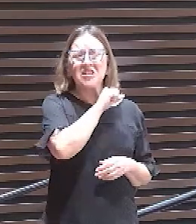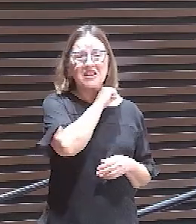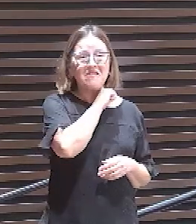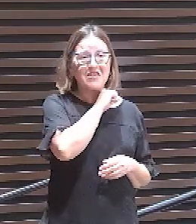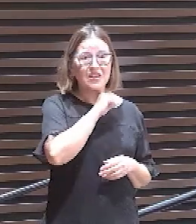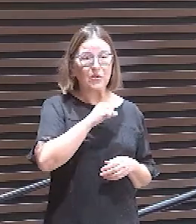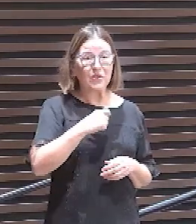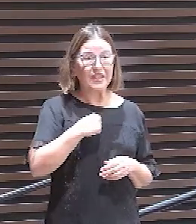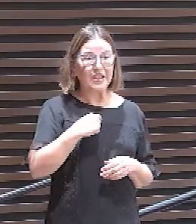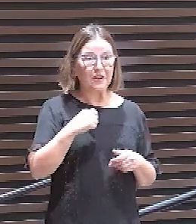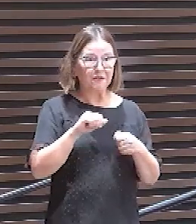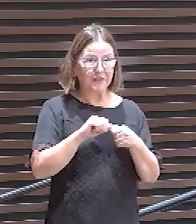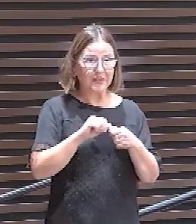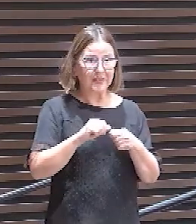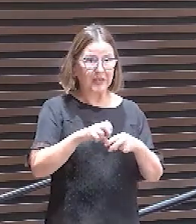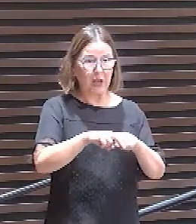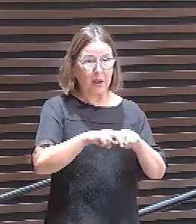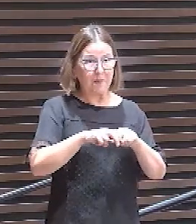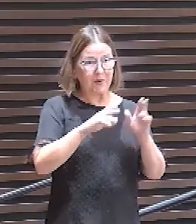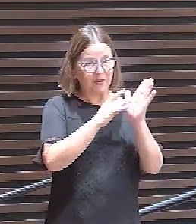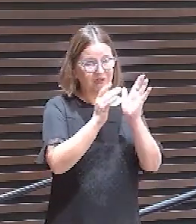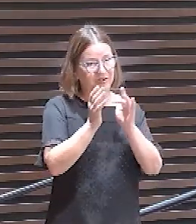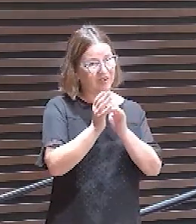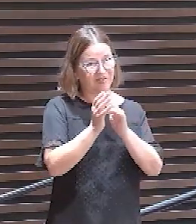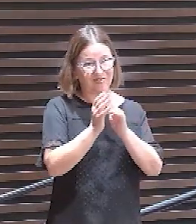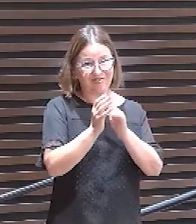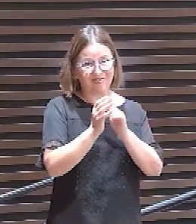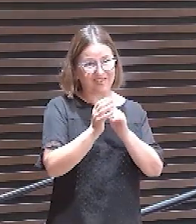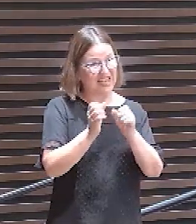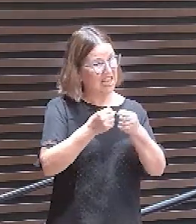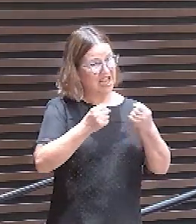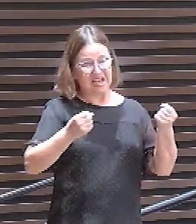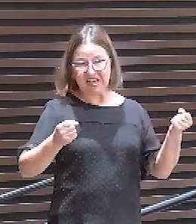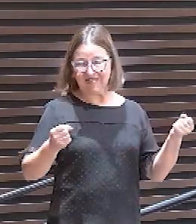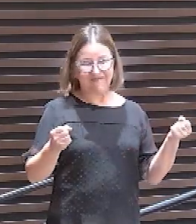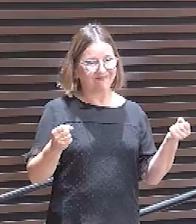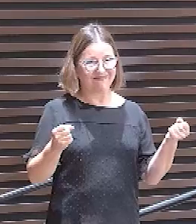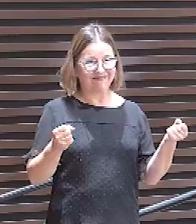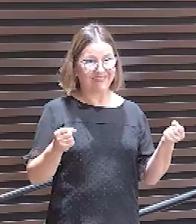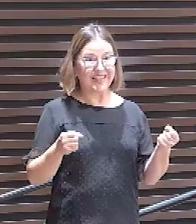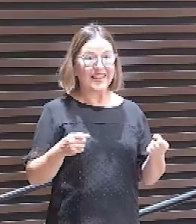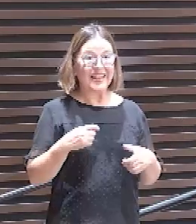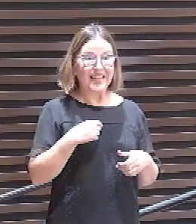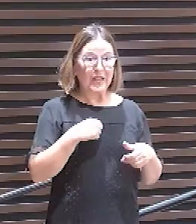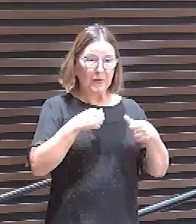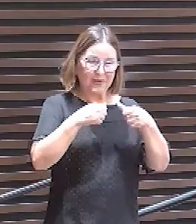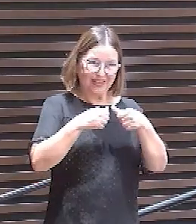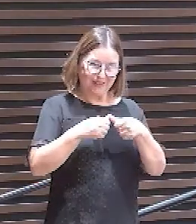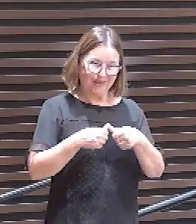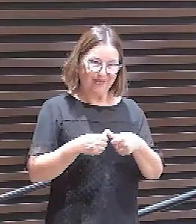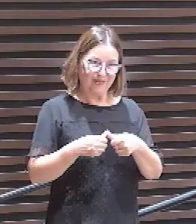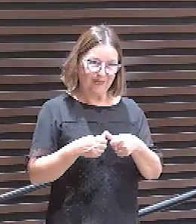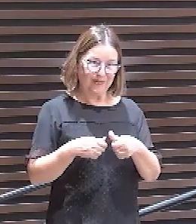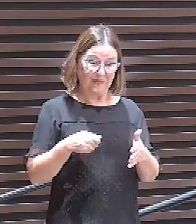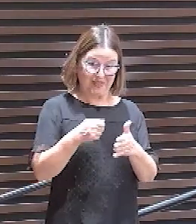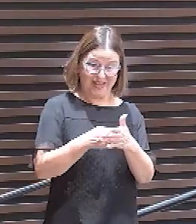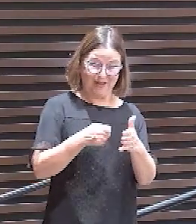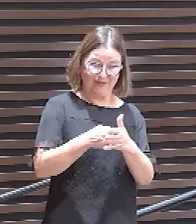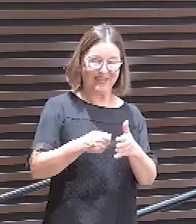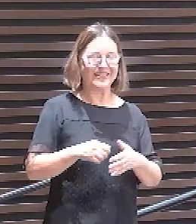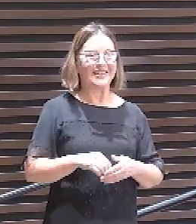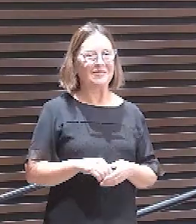grande demais. Estou aqui na trincheira. Ele é um